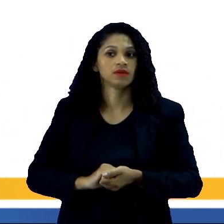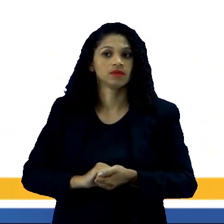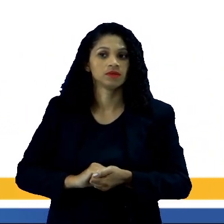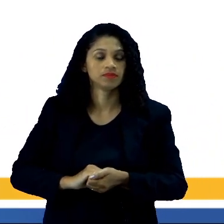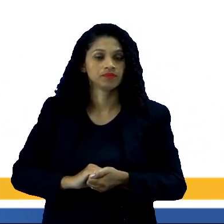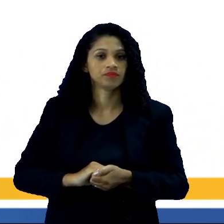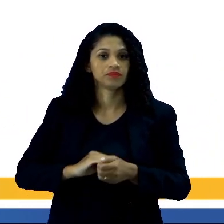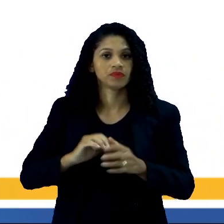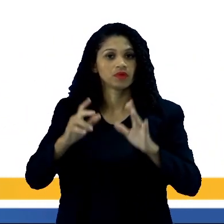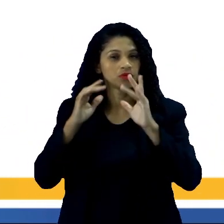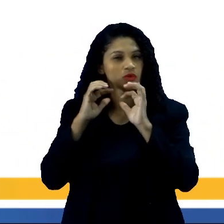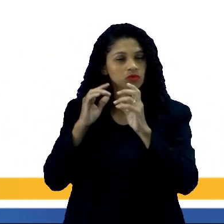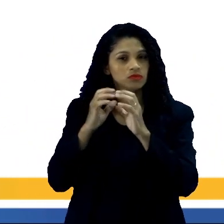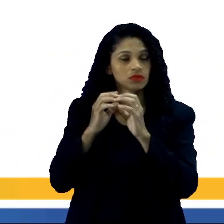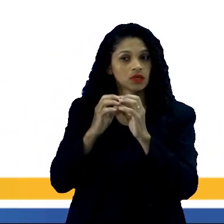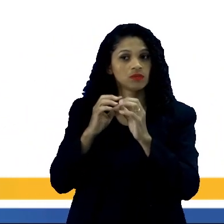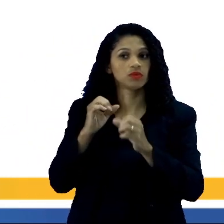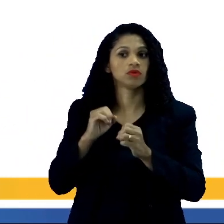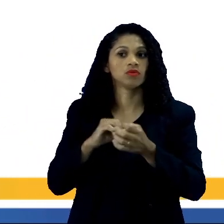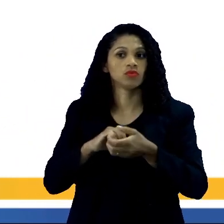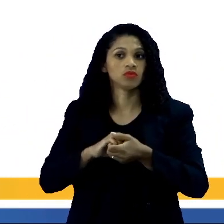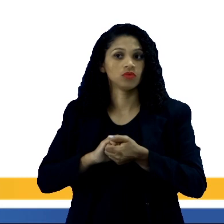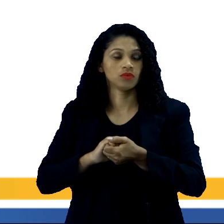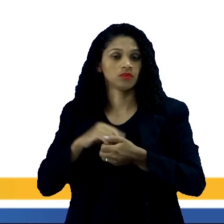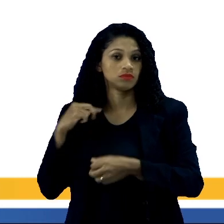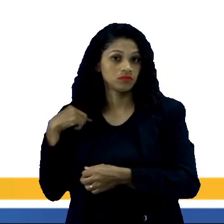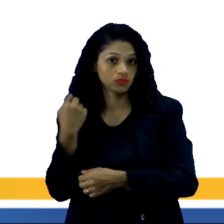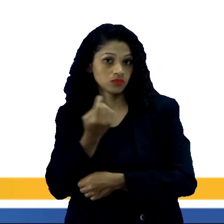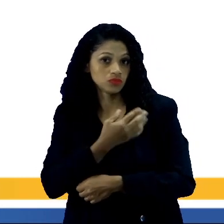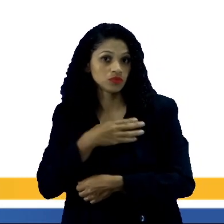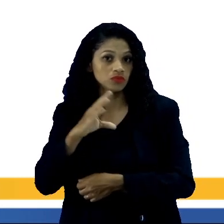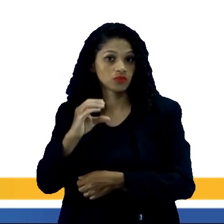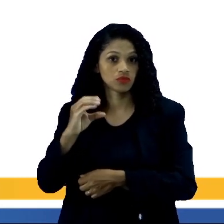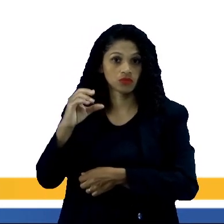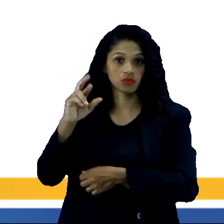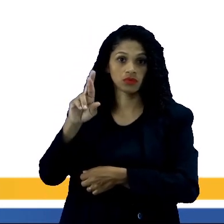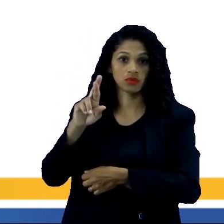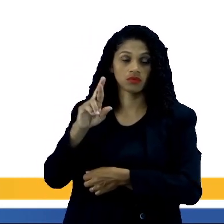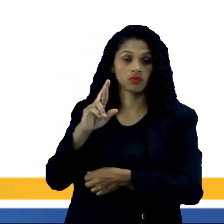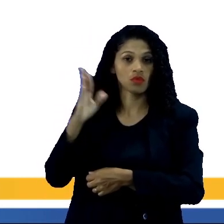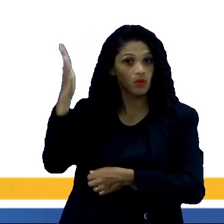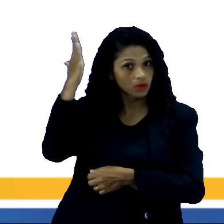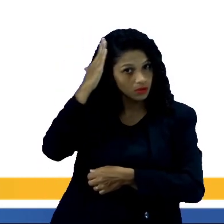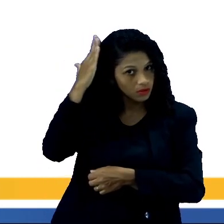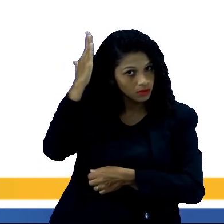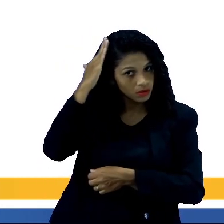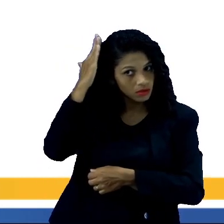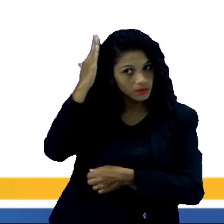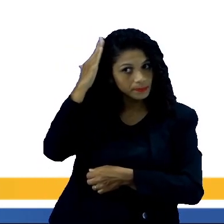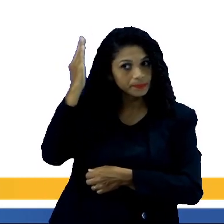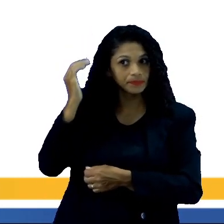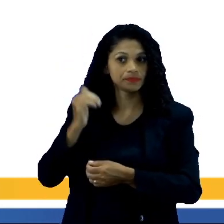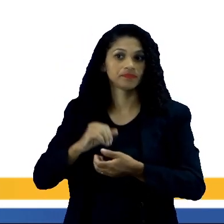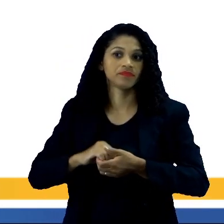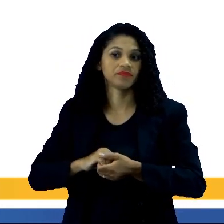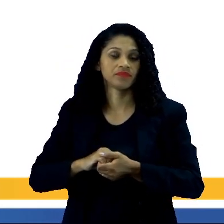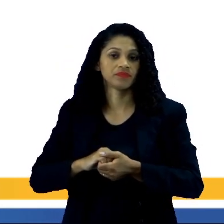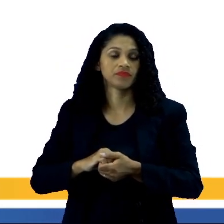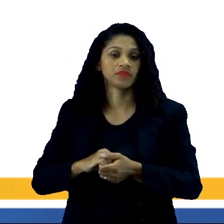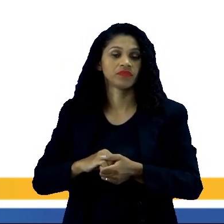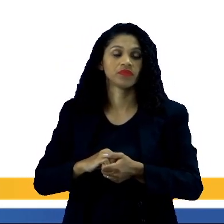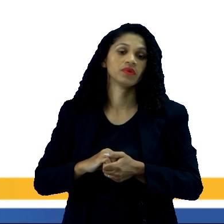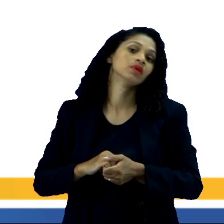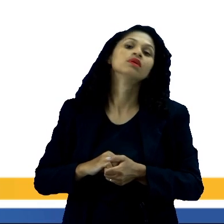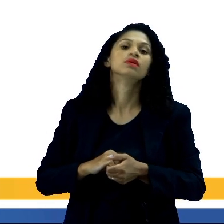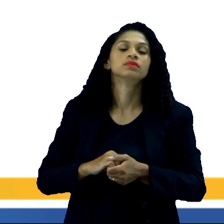aí pelo nosso crânio, né, que é o encéfalo, onde a gente vai ter o cérebro, o tronco encefálico e cerebelo, e também a nossa